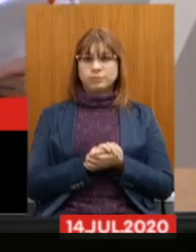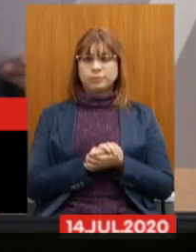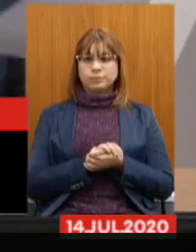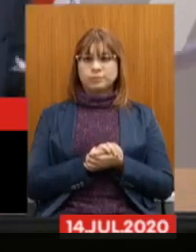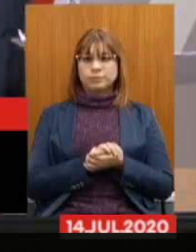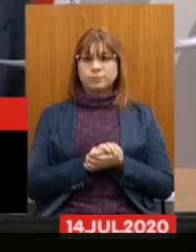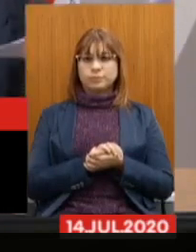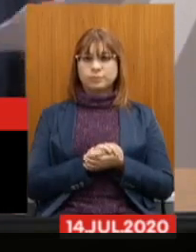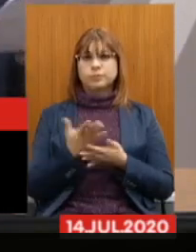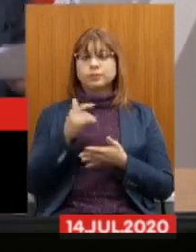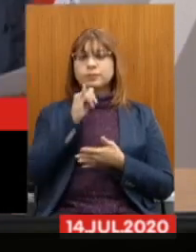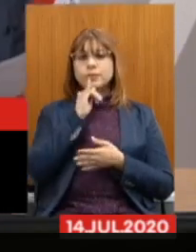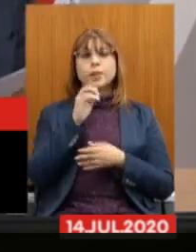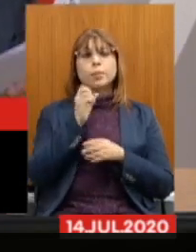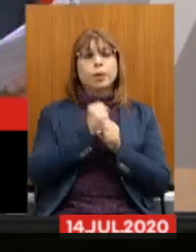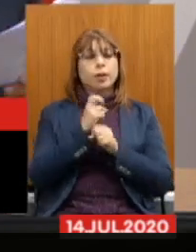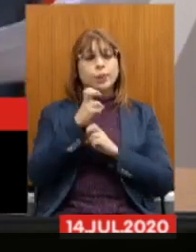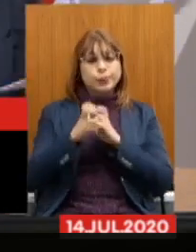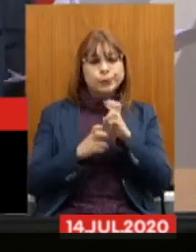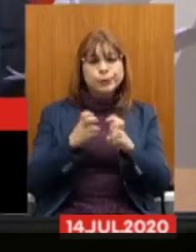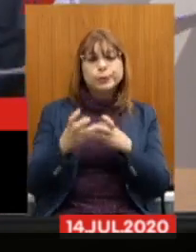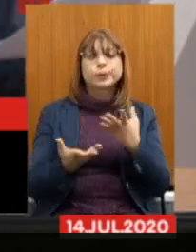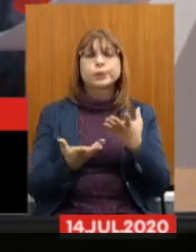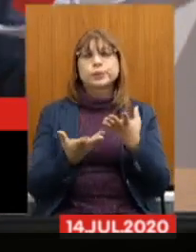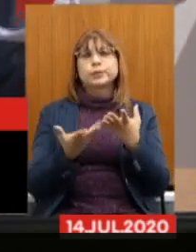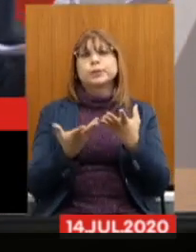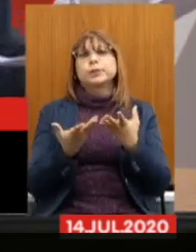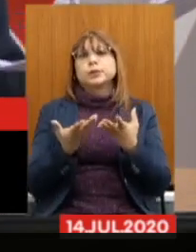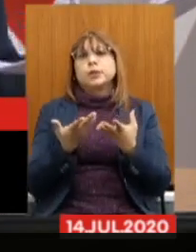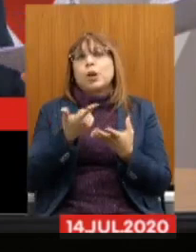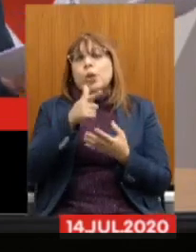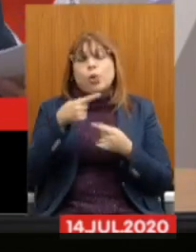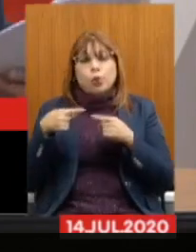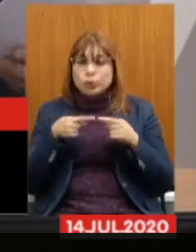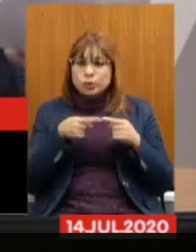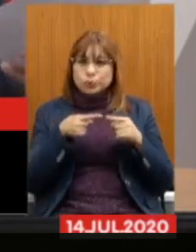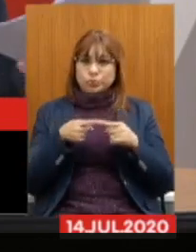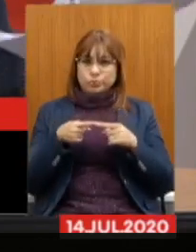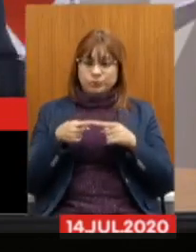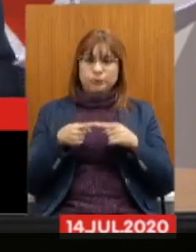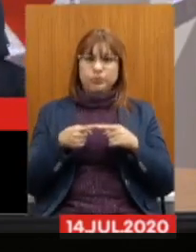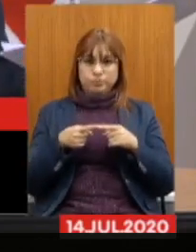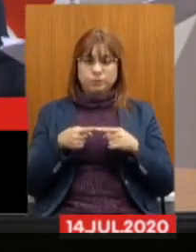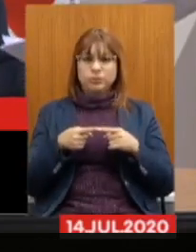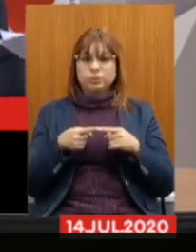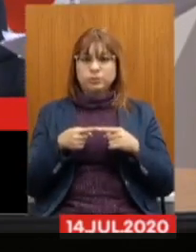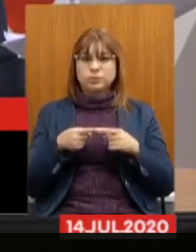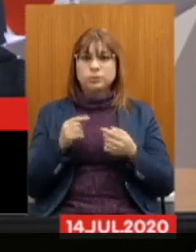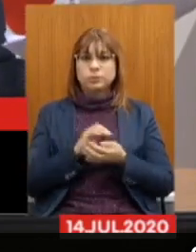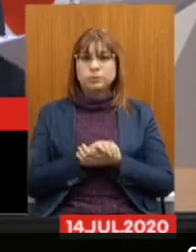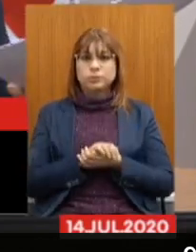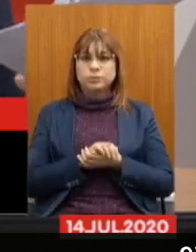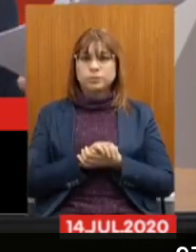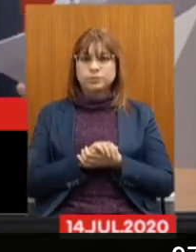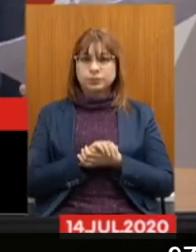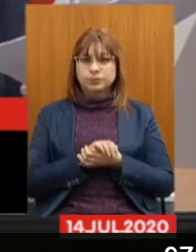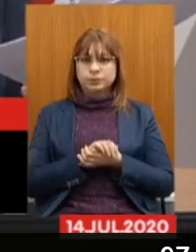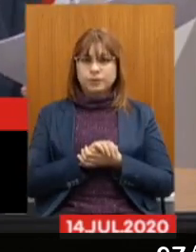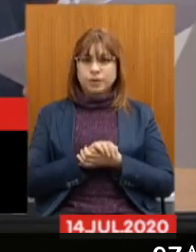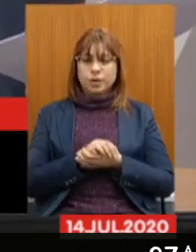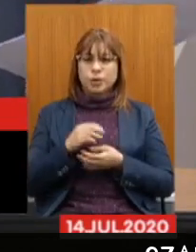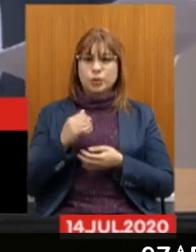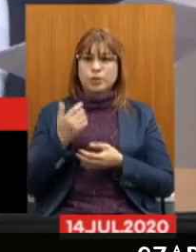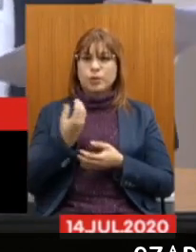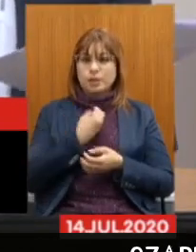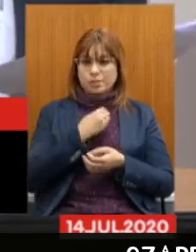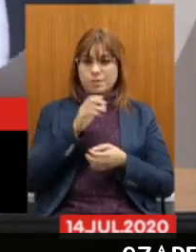de quinquênios, todos os outros agrúrias que o pessoal dos ativos vai receber,